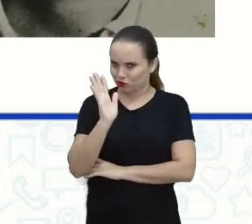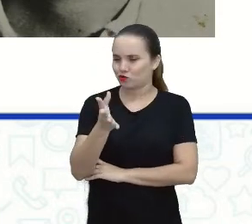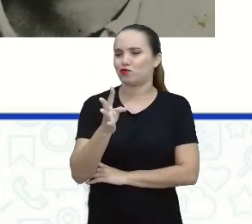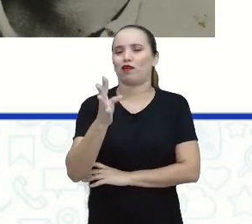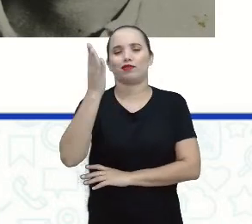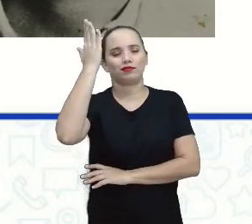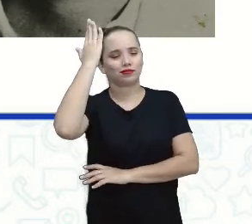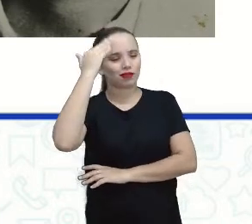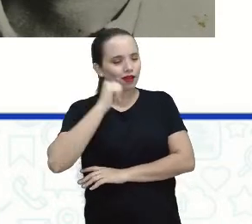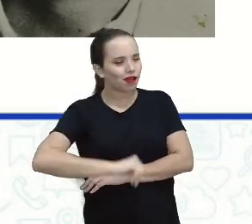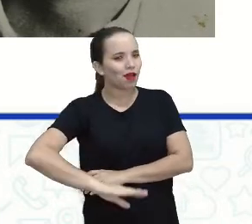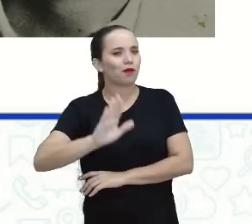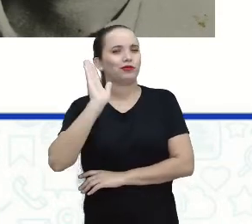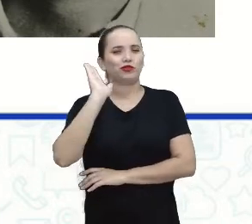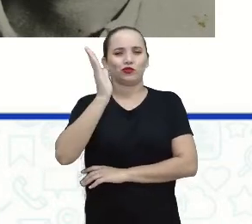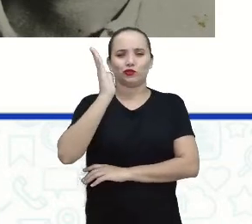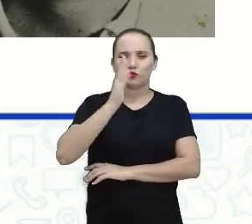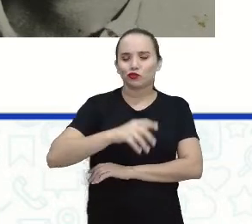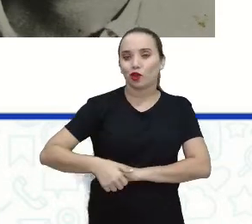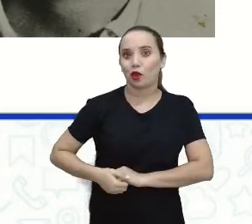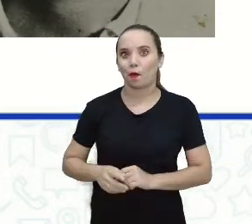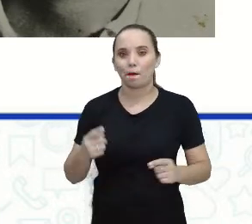ouviram falar, porque ele